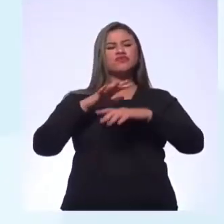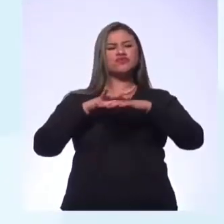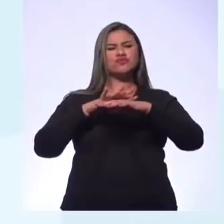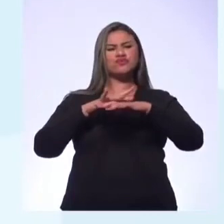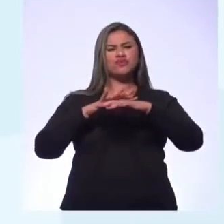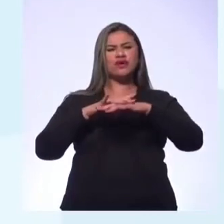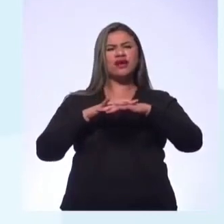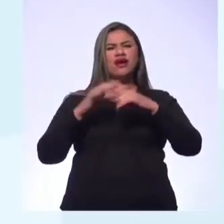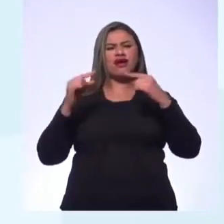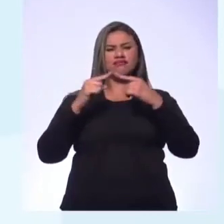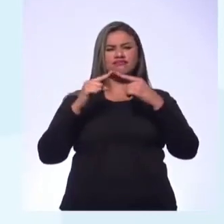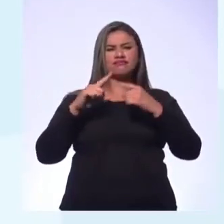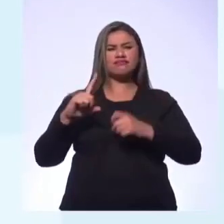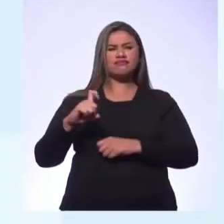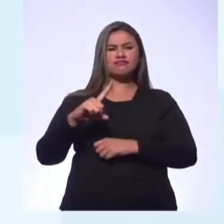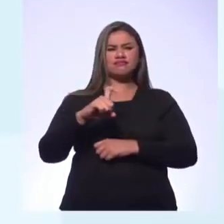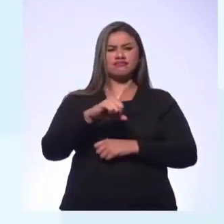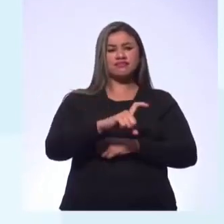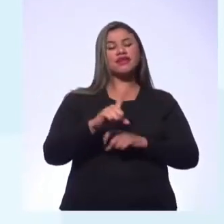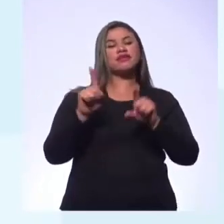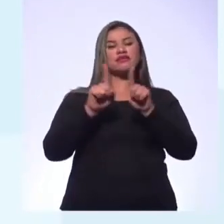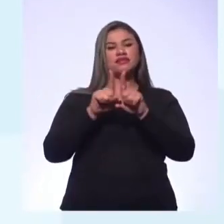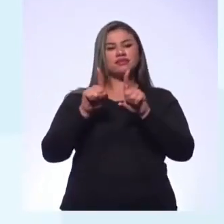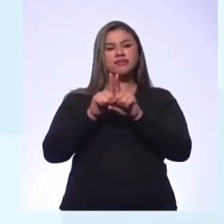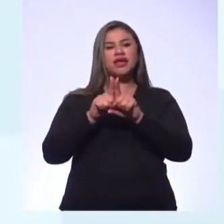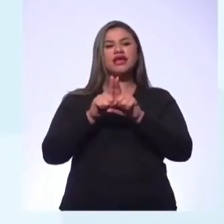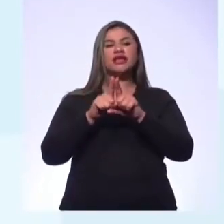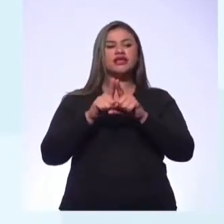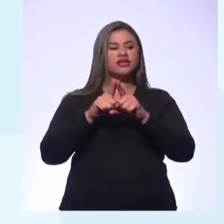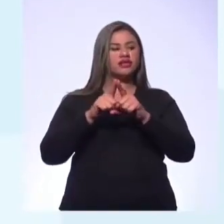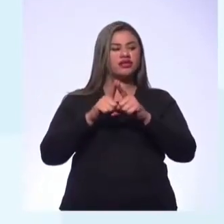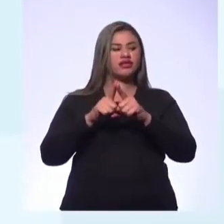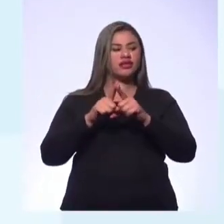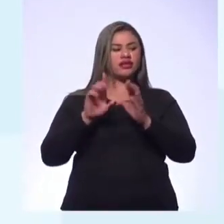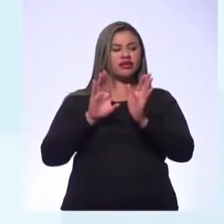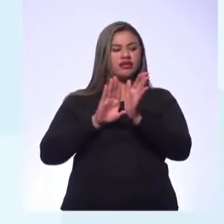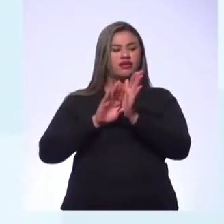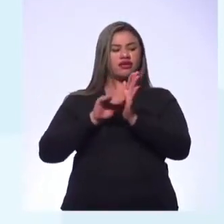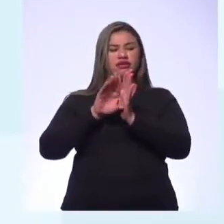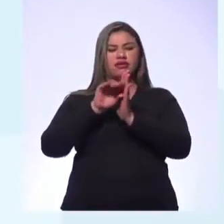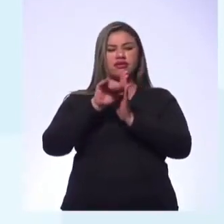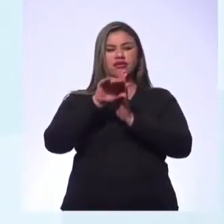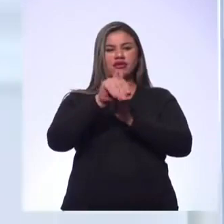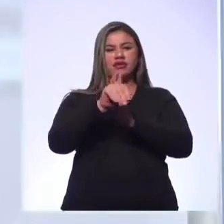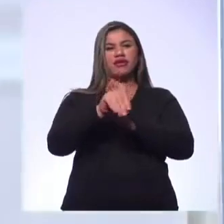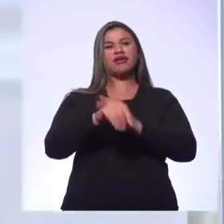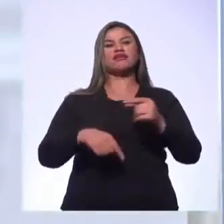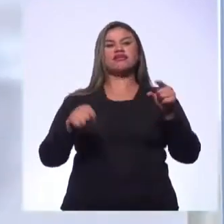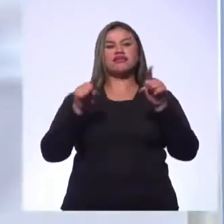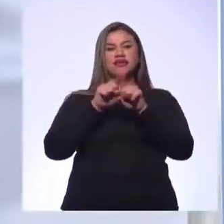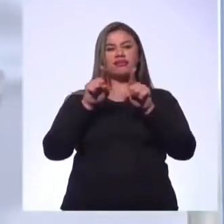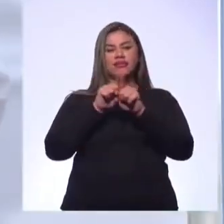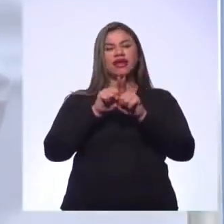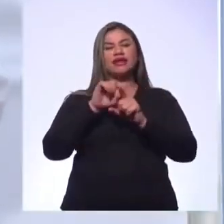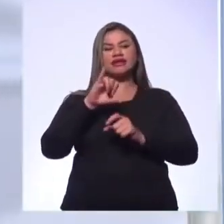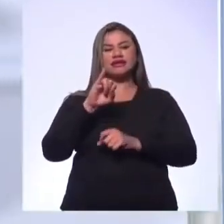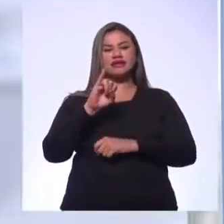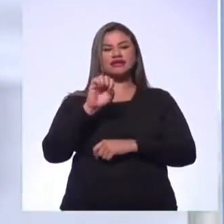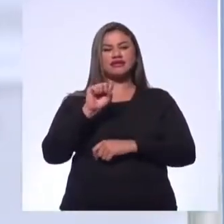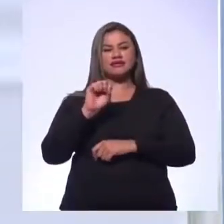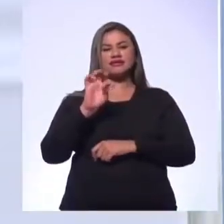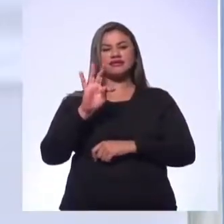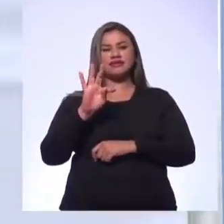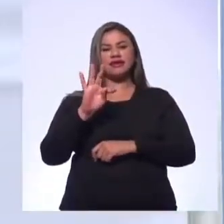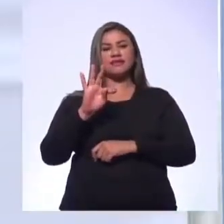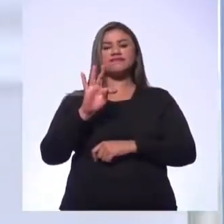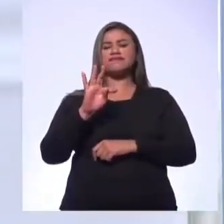discutir algumas ISTs causadas por bactérias e como se prevenir. Tudo bem? Bom, então